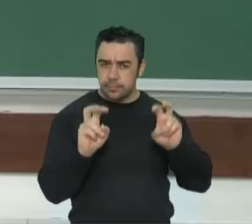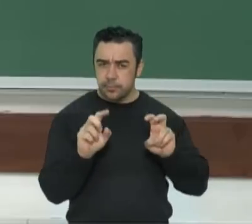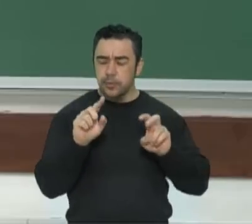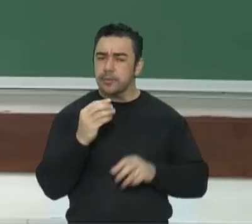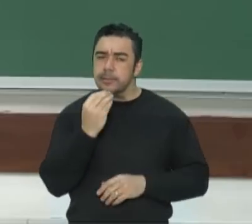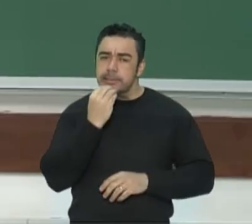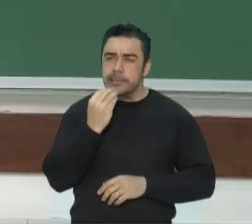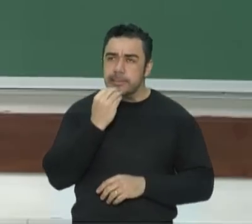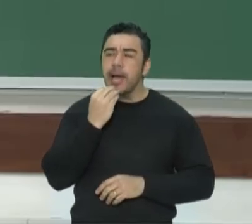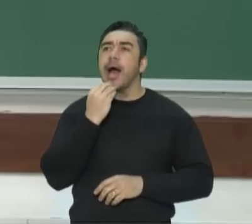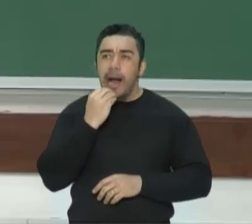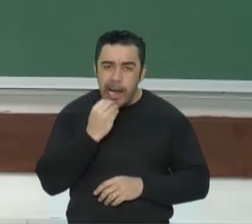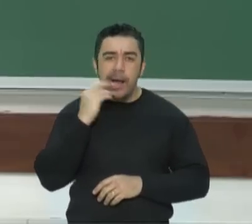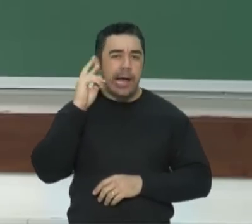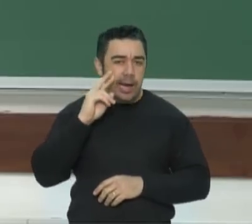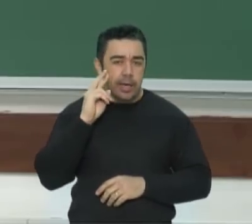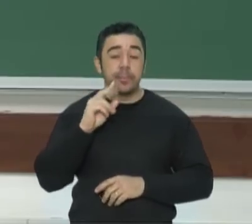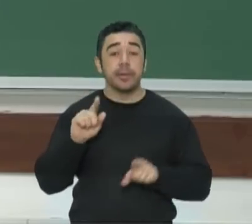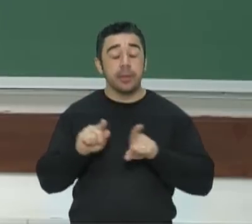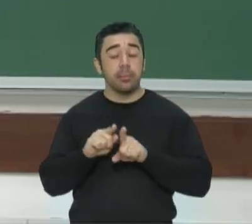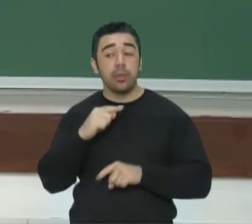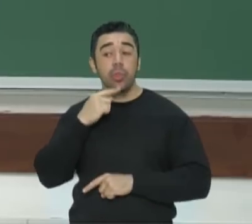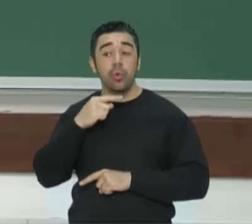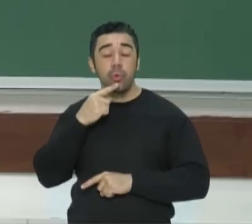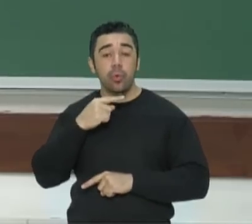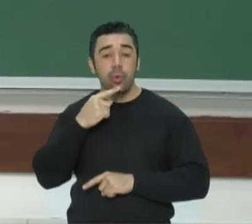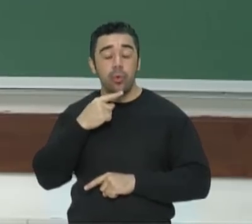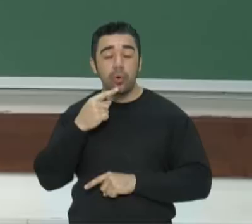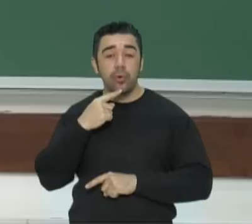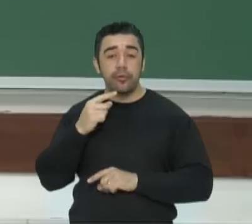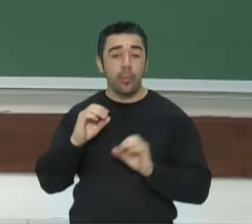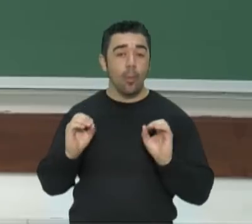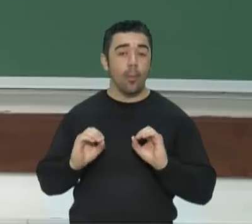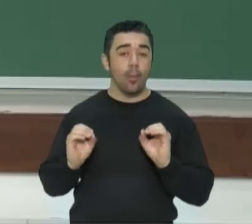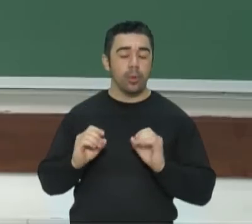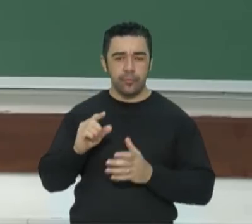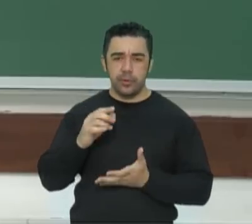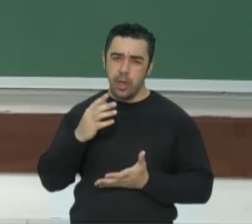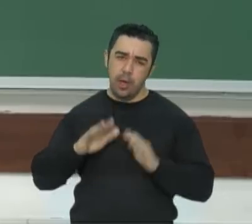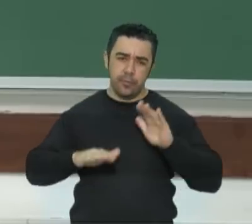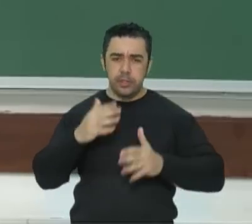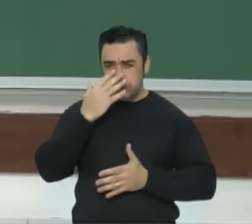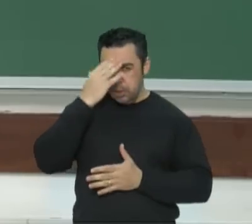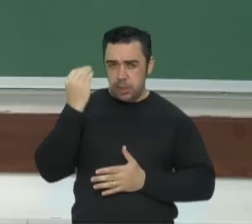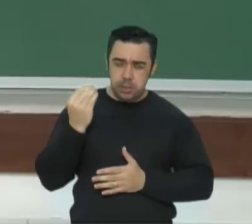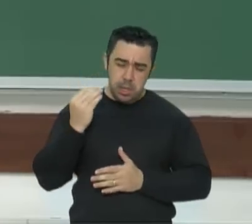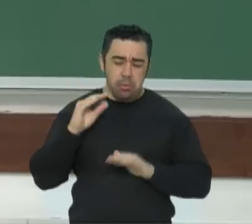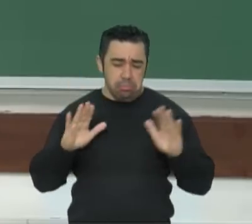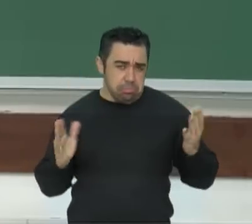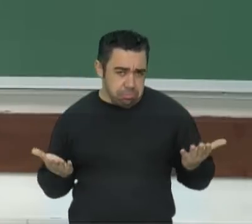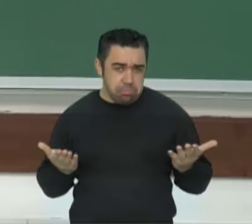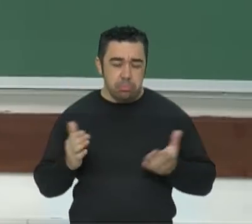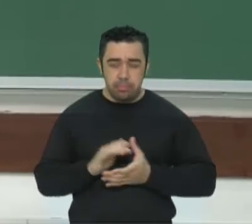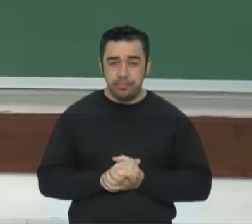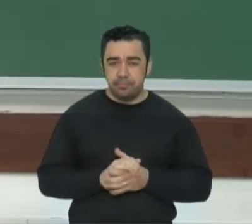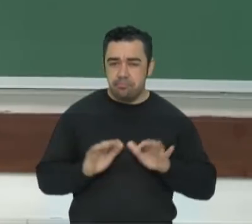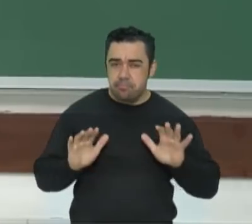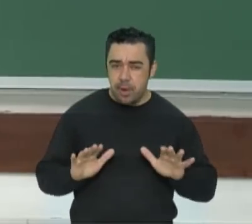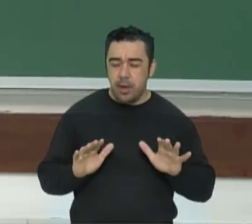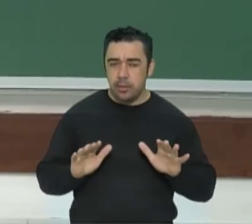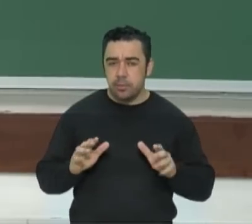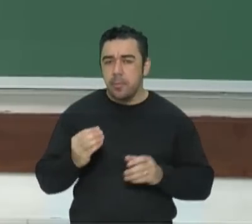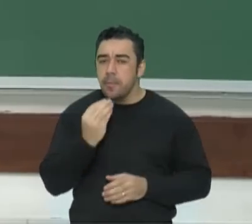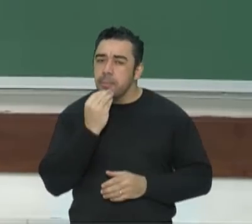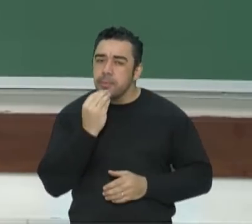seus conhecimentos, tirar dúvida de algo que você não aprendeu ou ficou meio vago para você. Mais uma